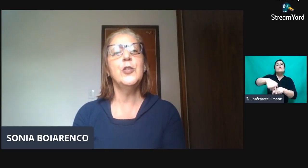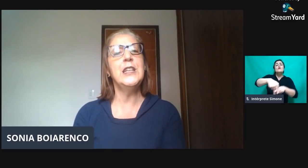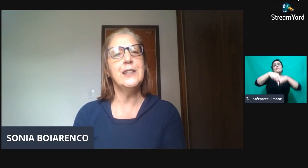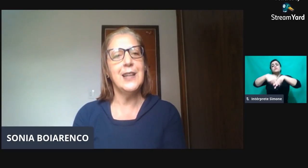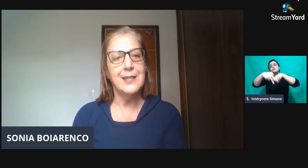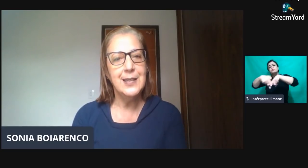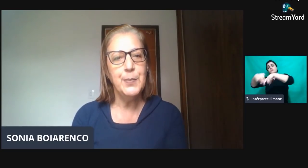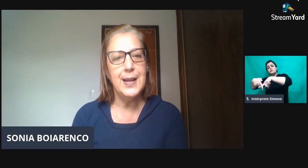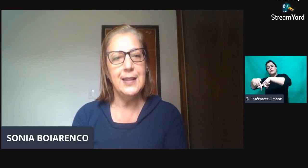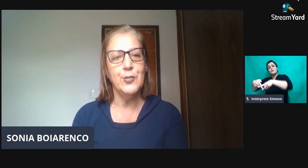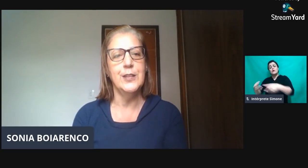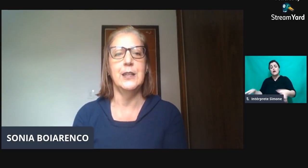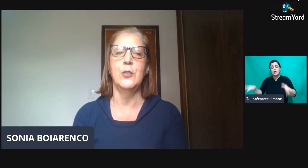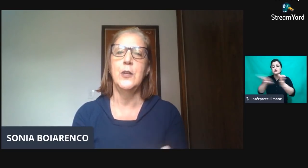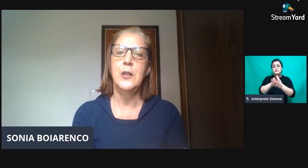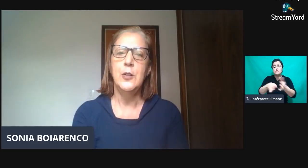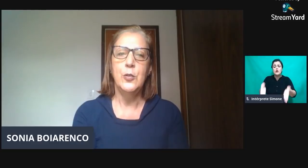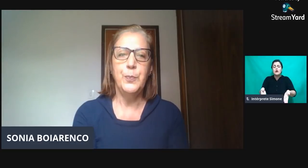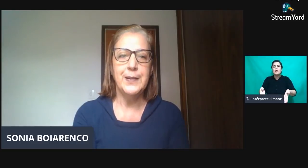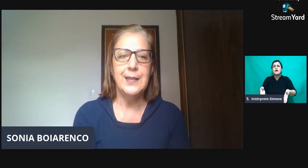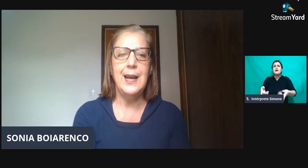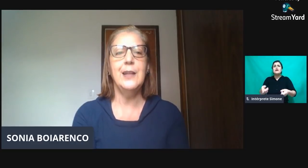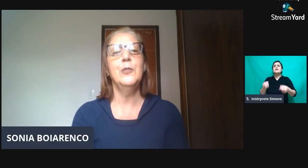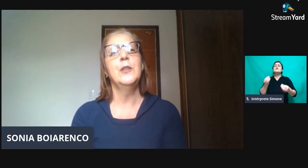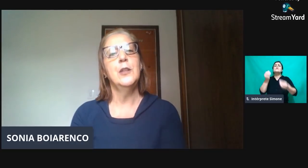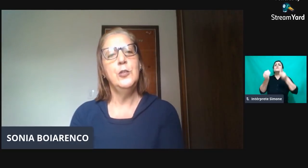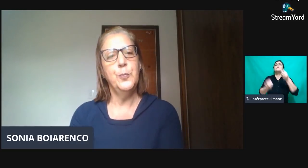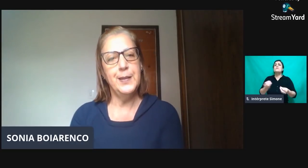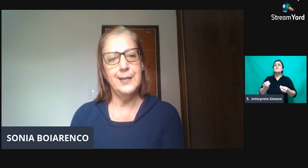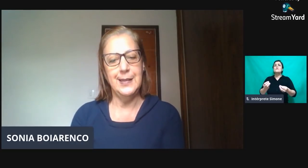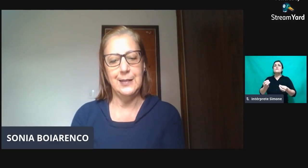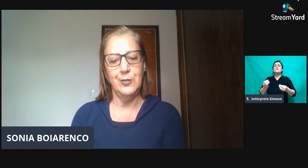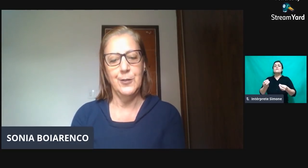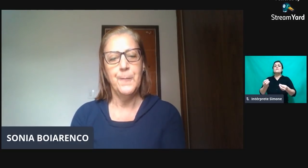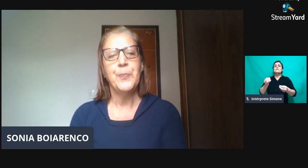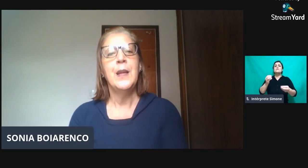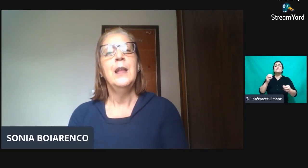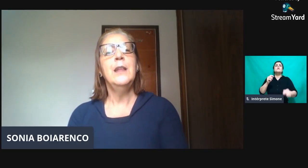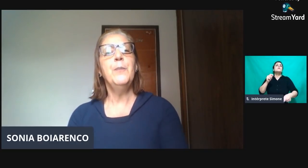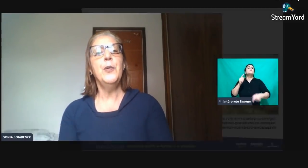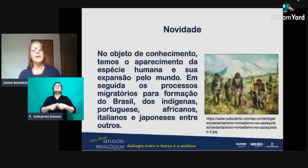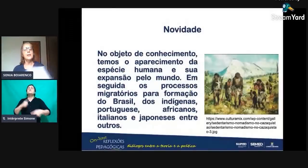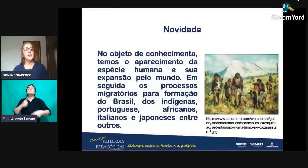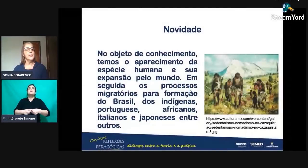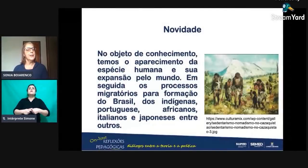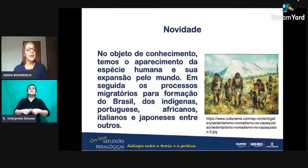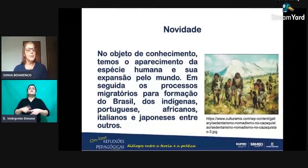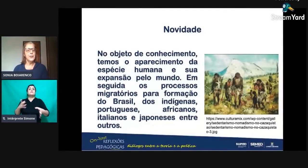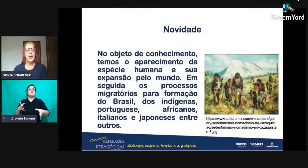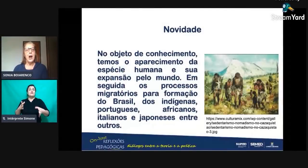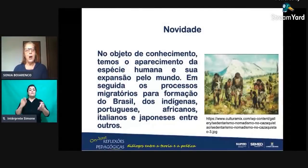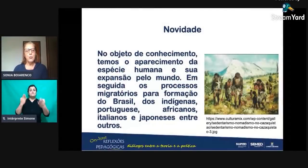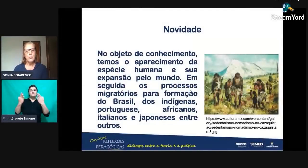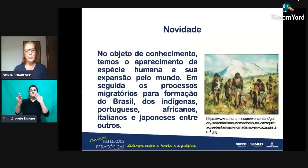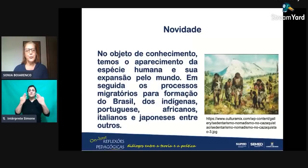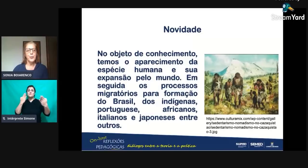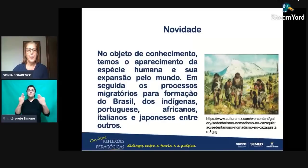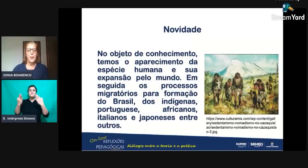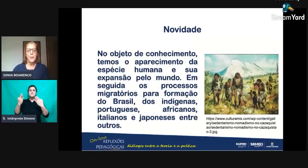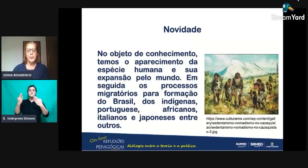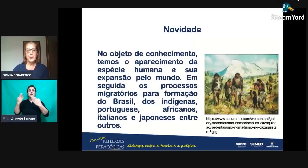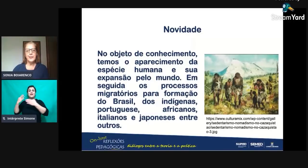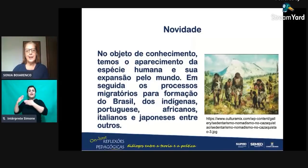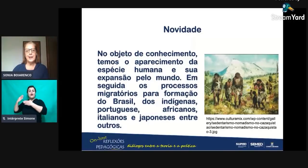Então, eu tenho que estar sempre relacionando o passado e o presente. Depois, nós temos